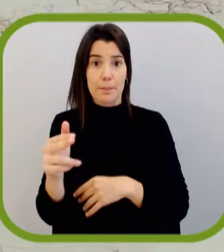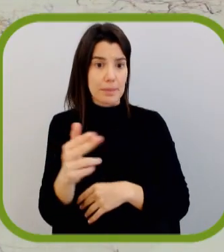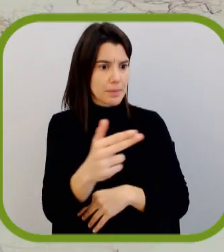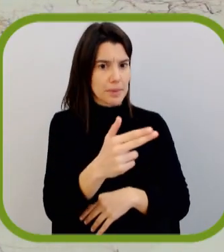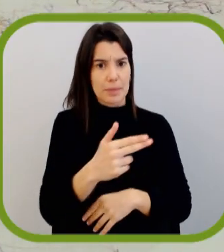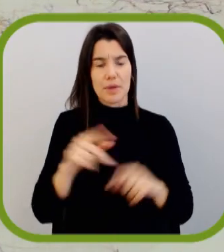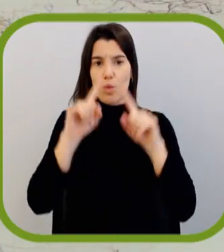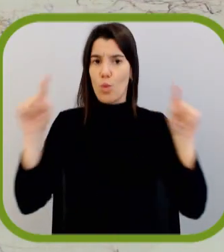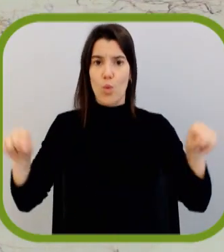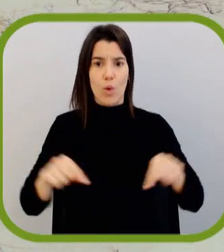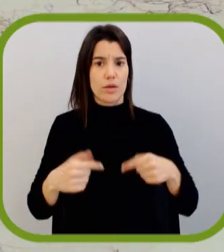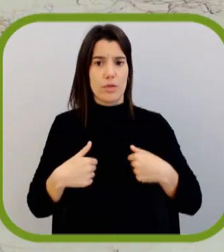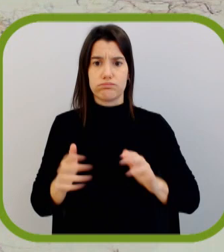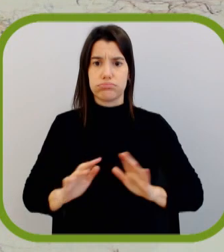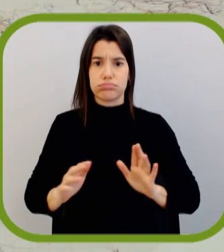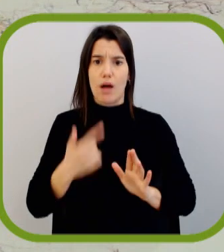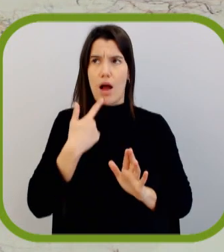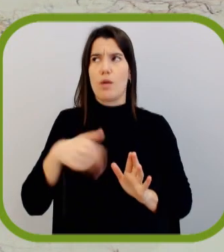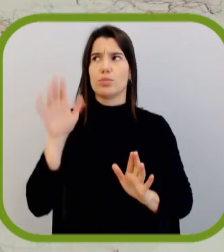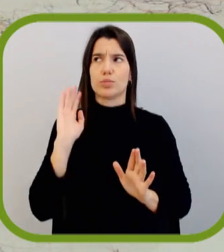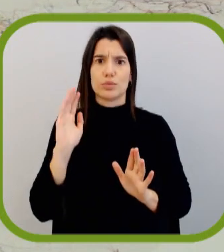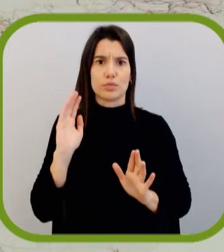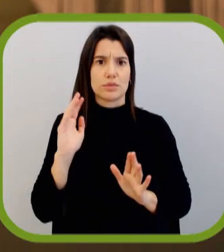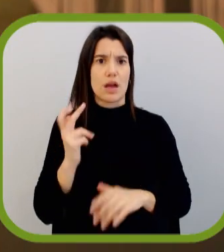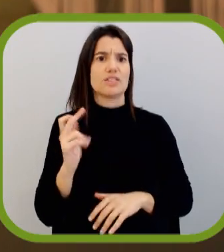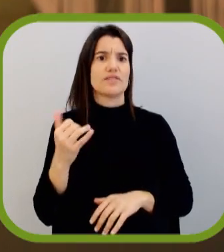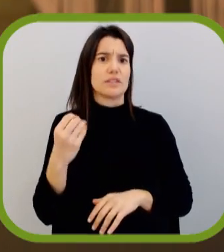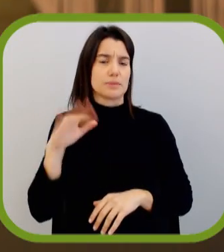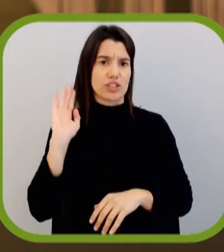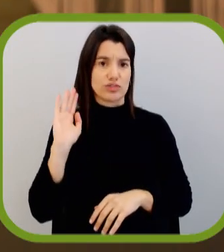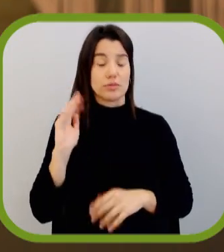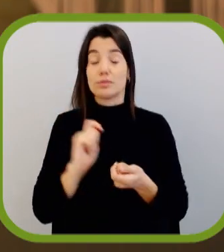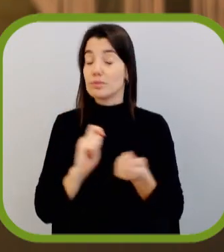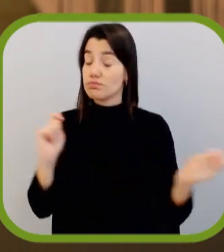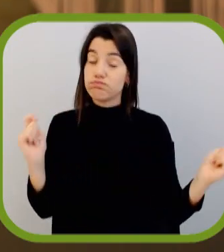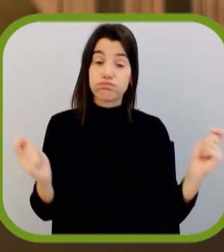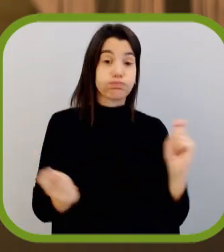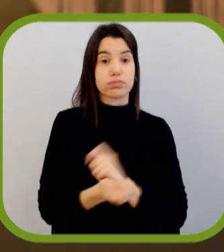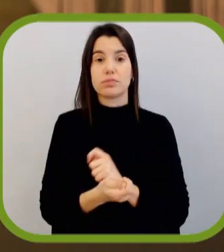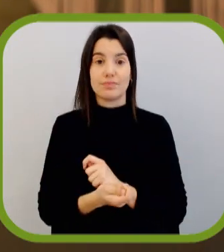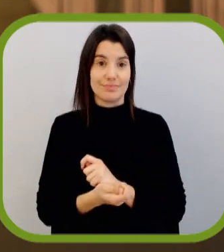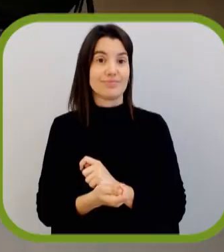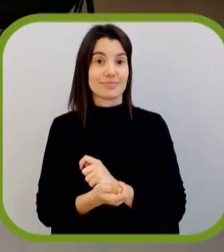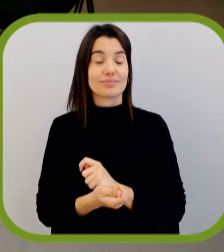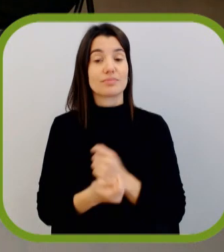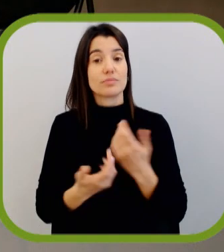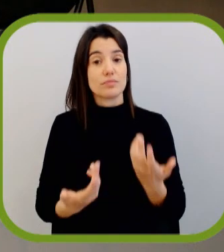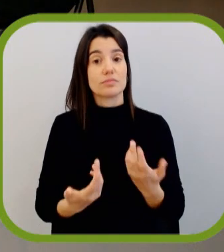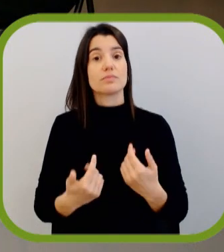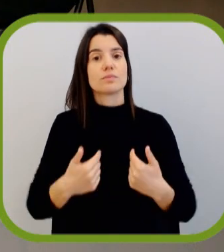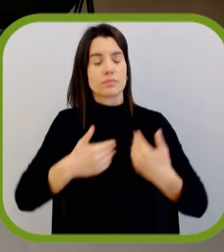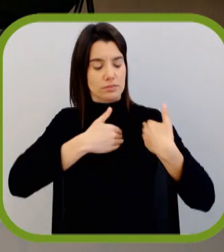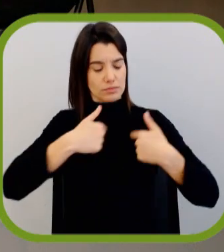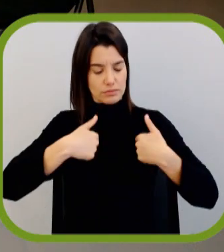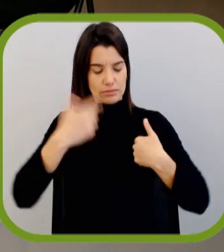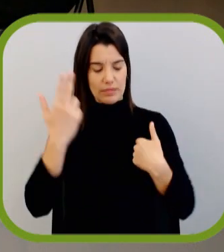que pintam os quadros. Não sou eu, já há muito tempo, há mais de 20 anos. E isto é uma mudança radical no papel